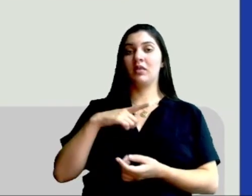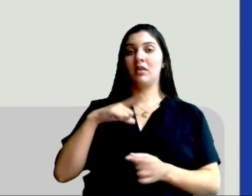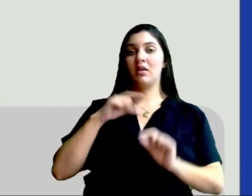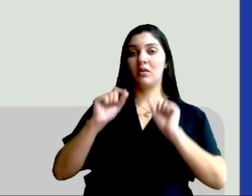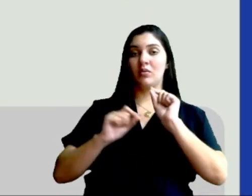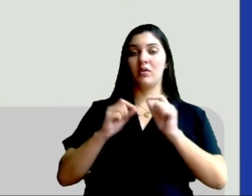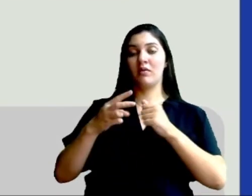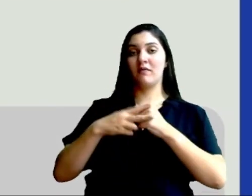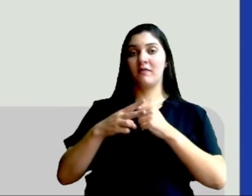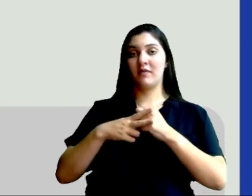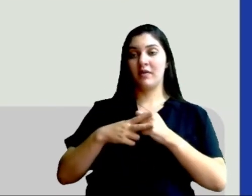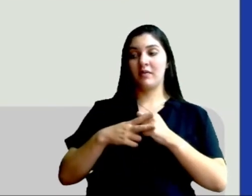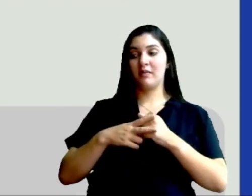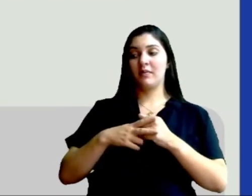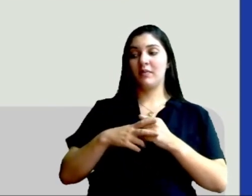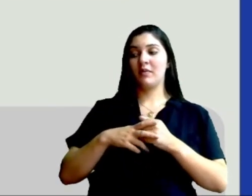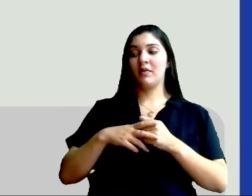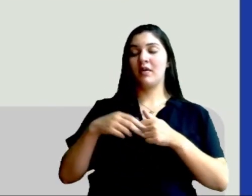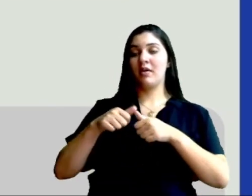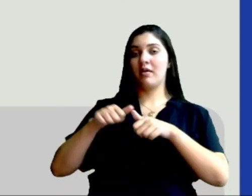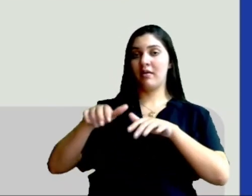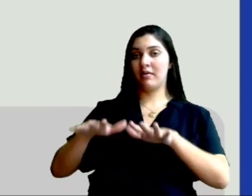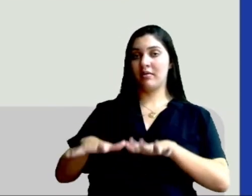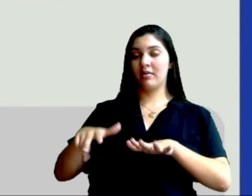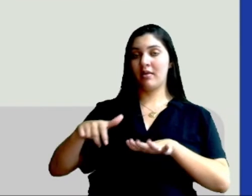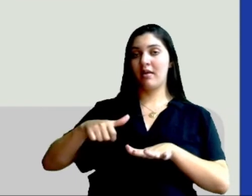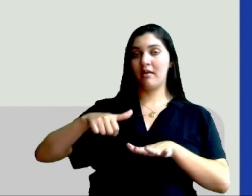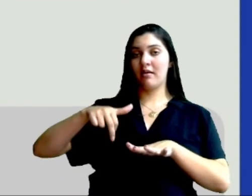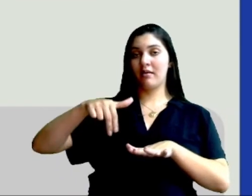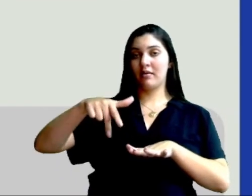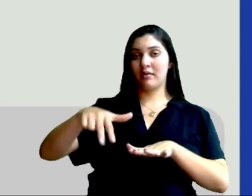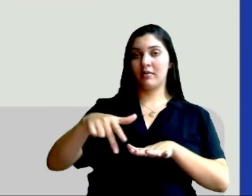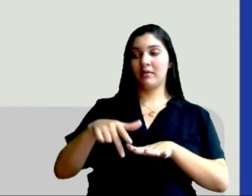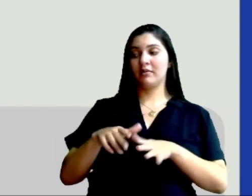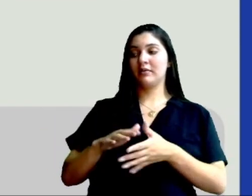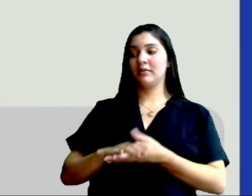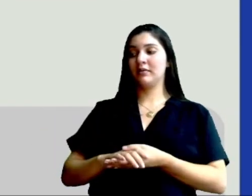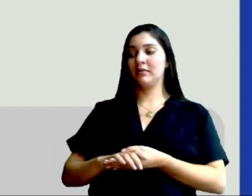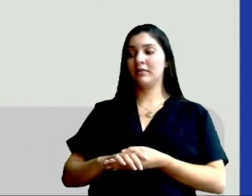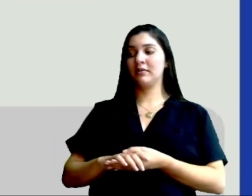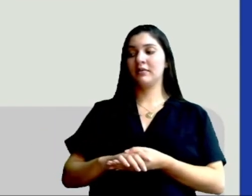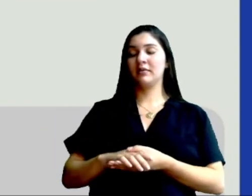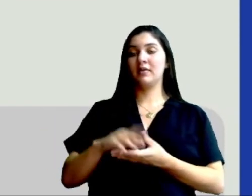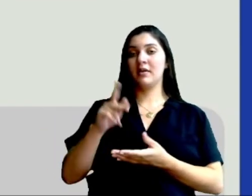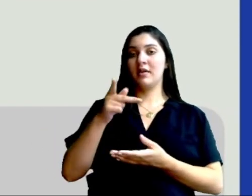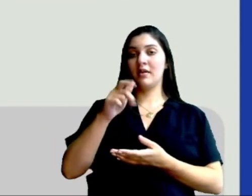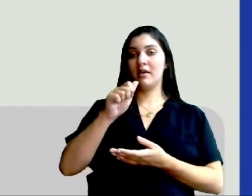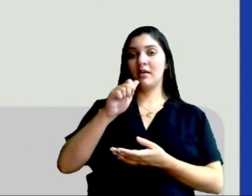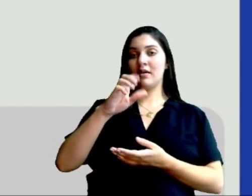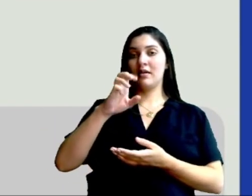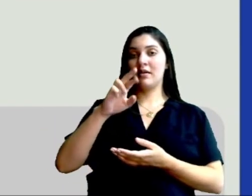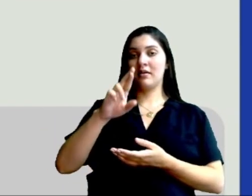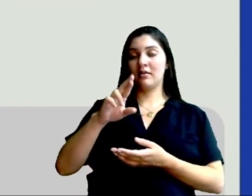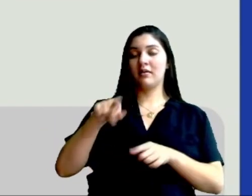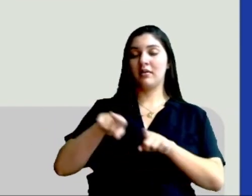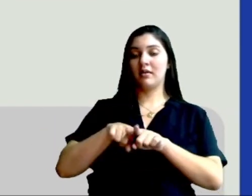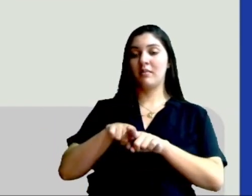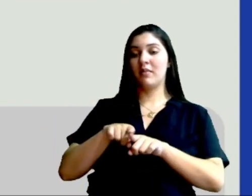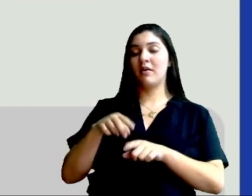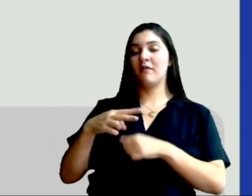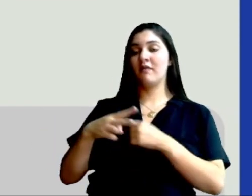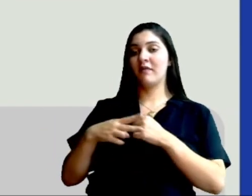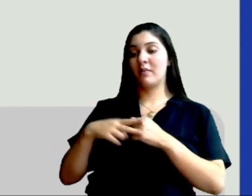tem o verbo estar, andar, a ser, e o verbo ser e